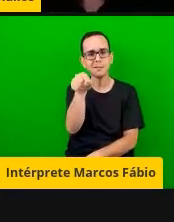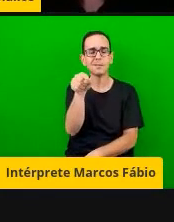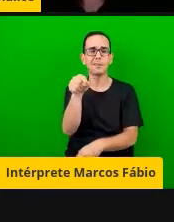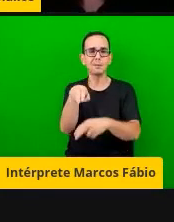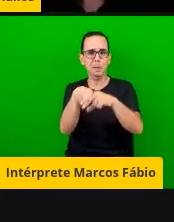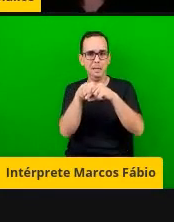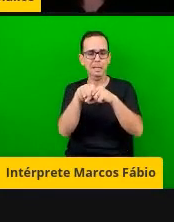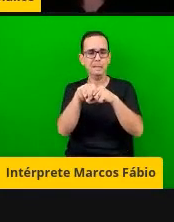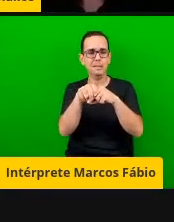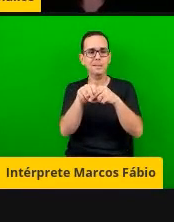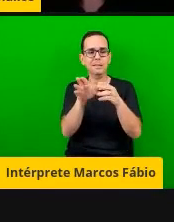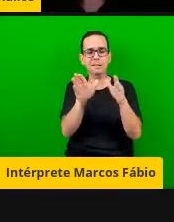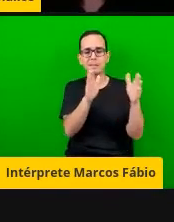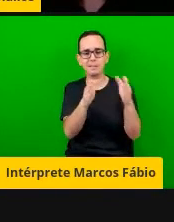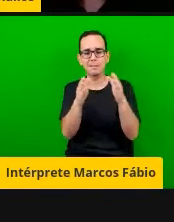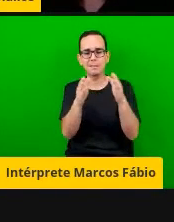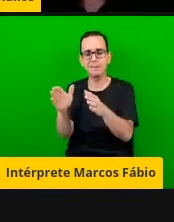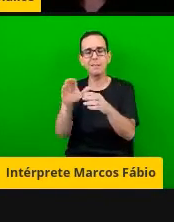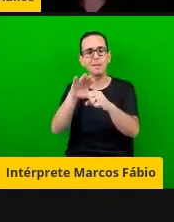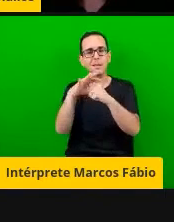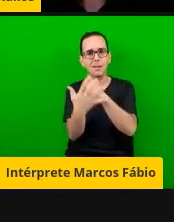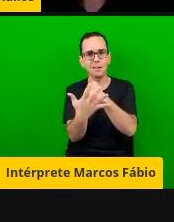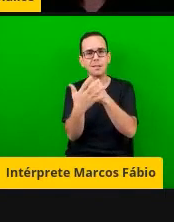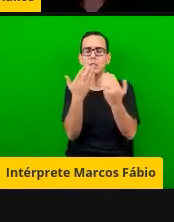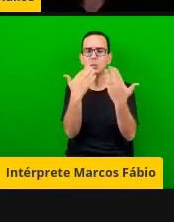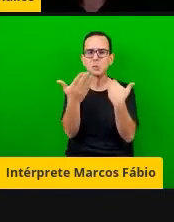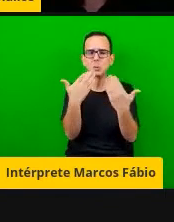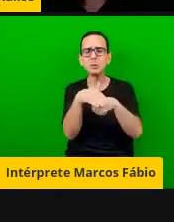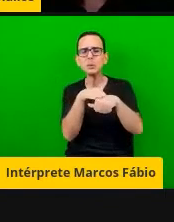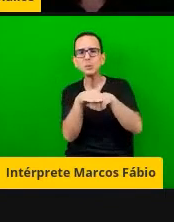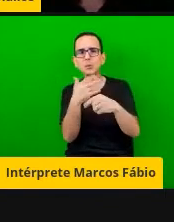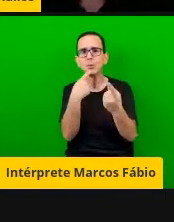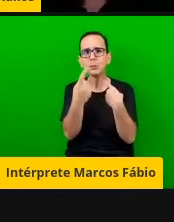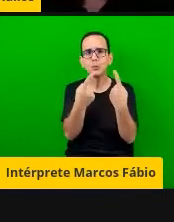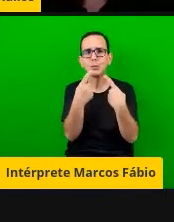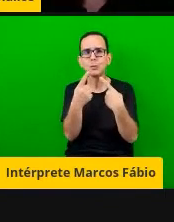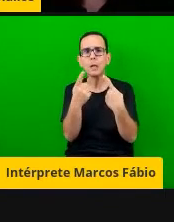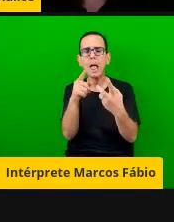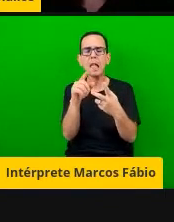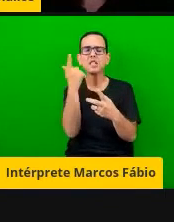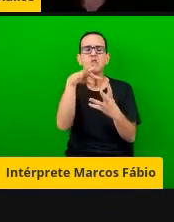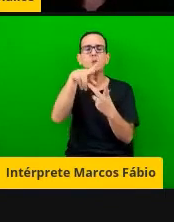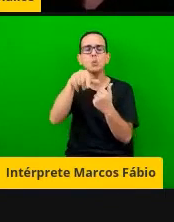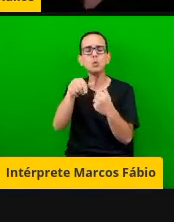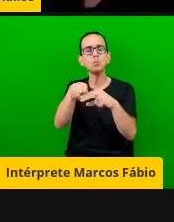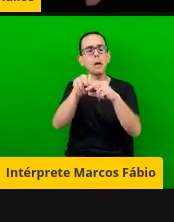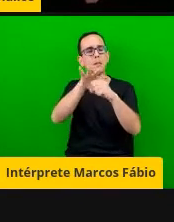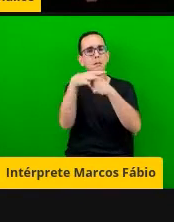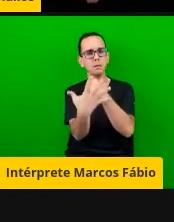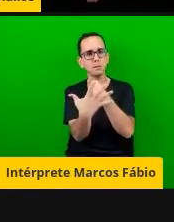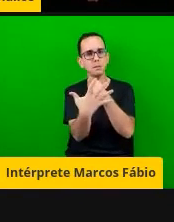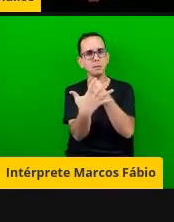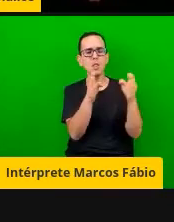gente colocou essa temática para a gente dar uma discutida, conversada, né? Geopolítica em tempos de pandemia. Não é um período muito fácil que